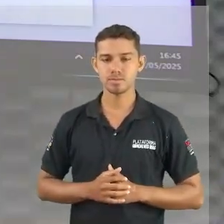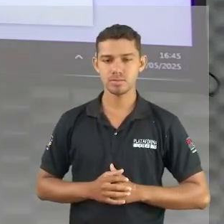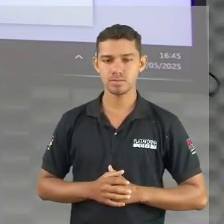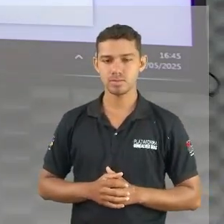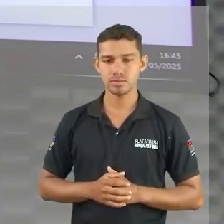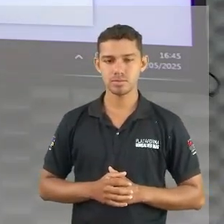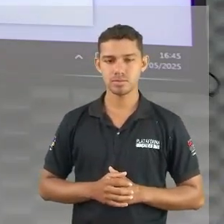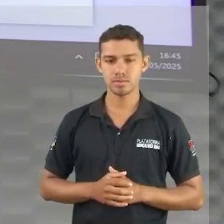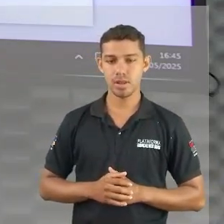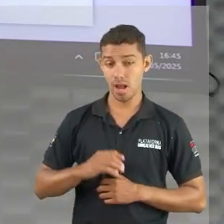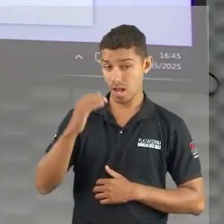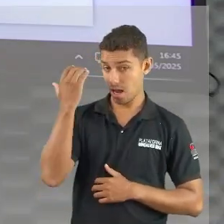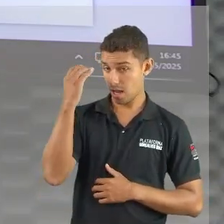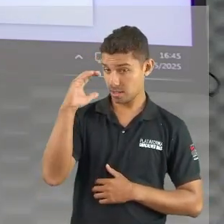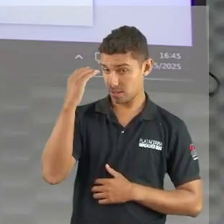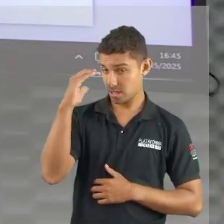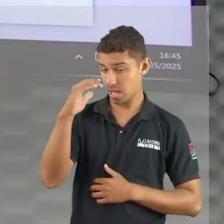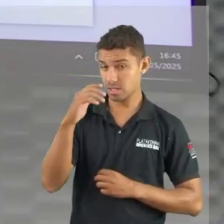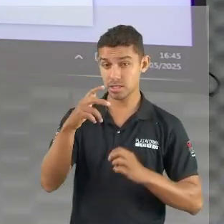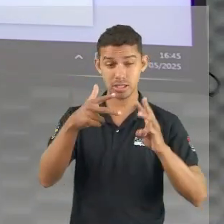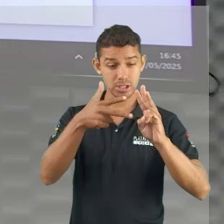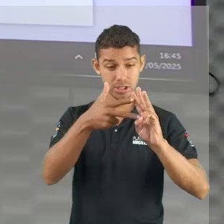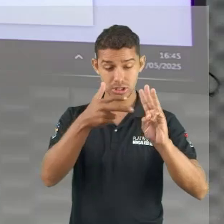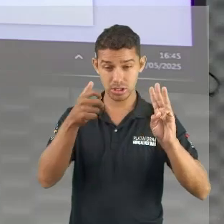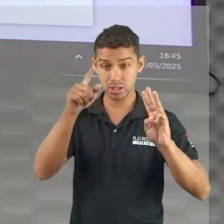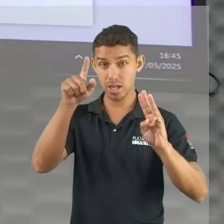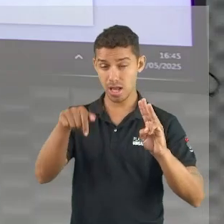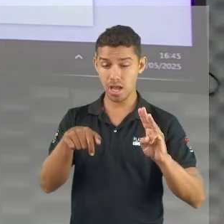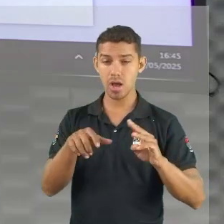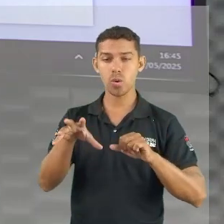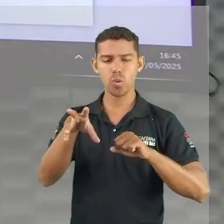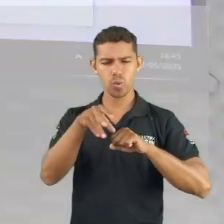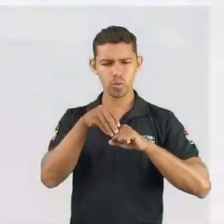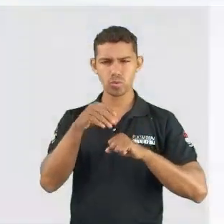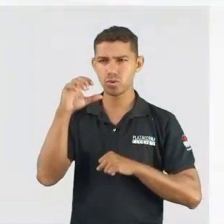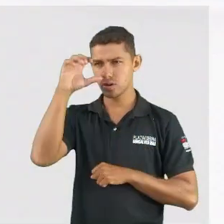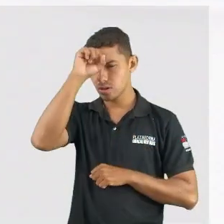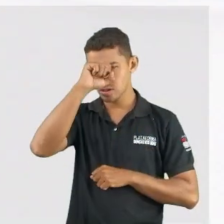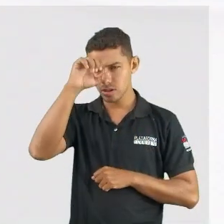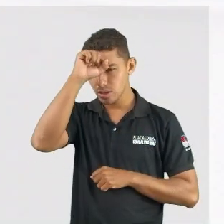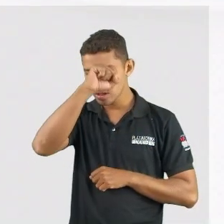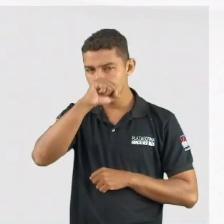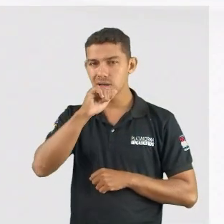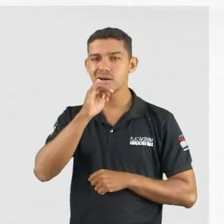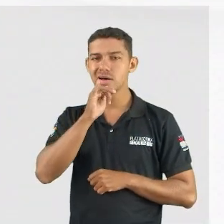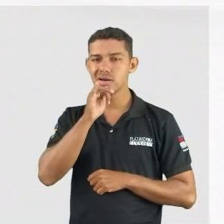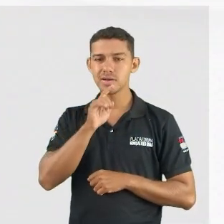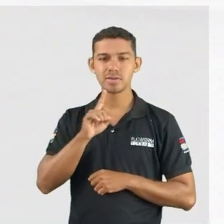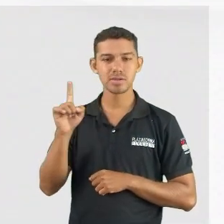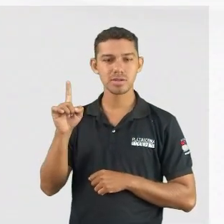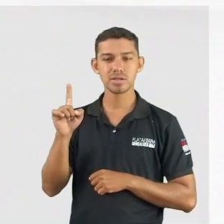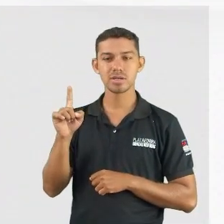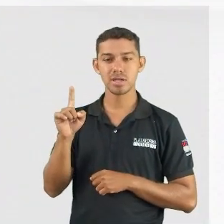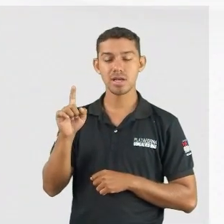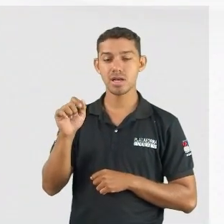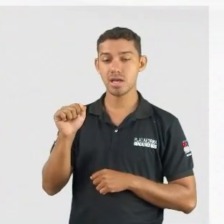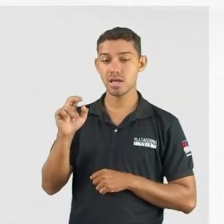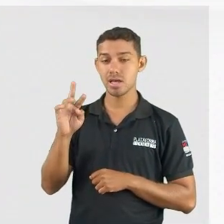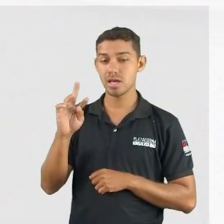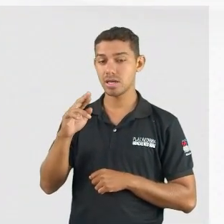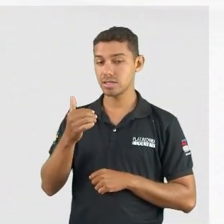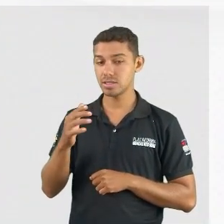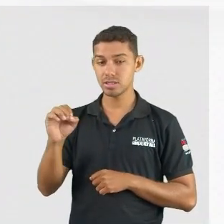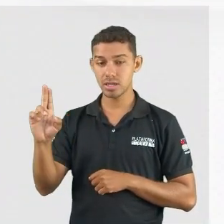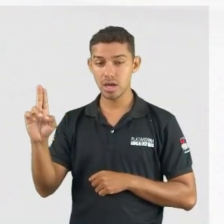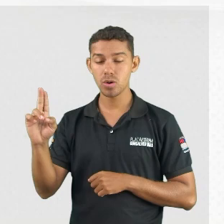A ciência indígena é o conhecimento aprendido por meio da conexão astral sobre a